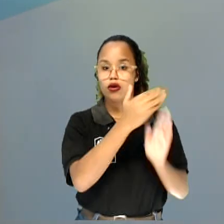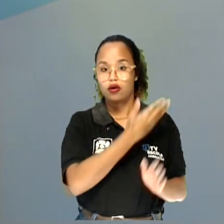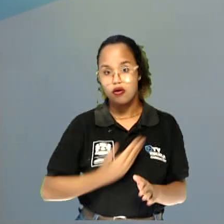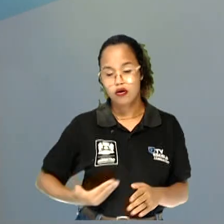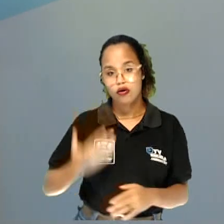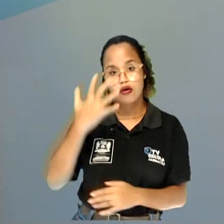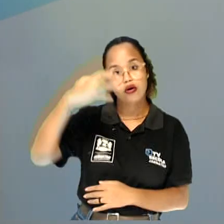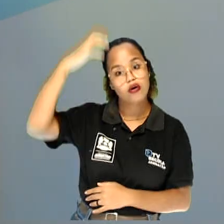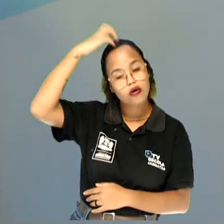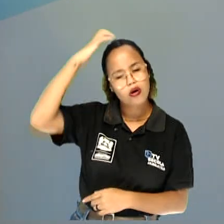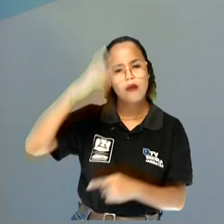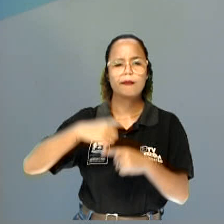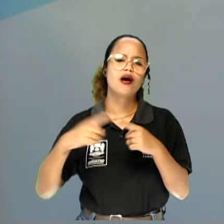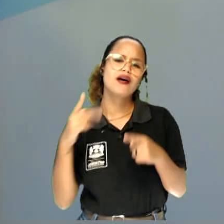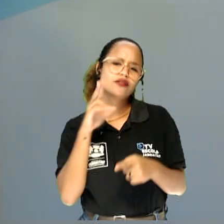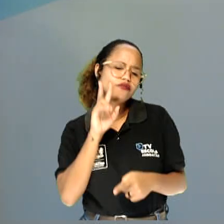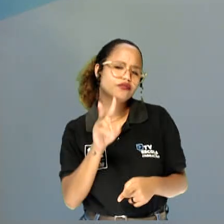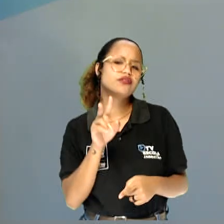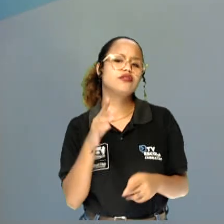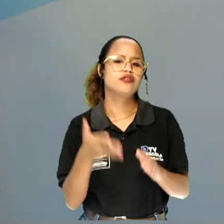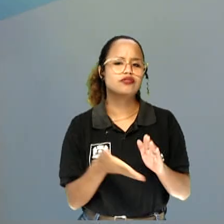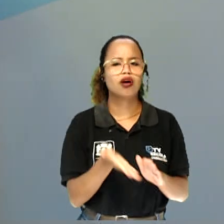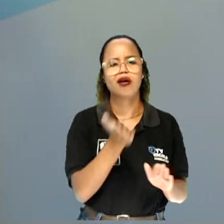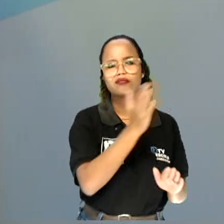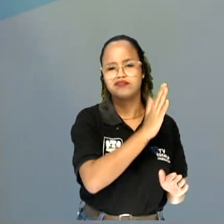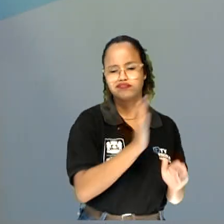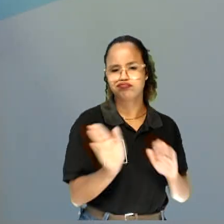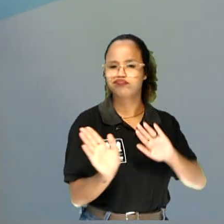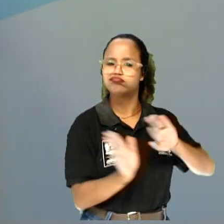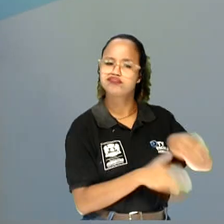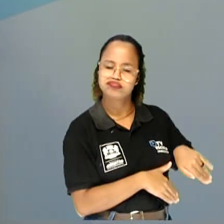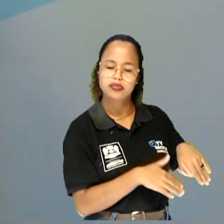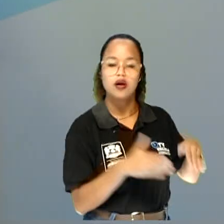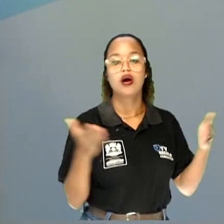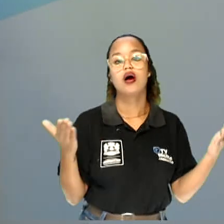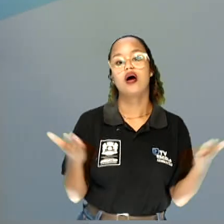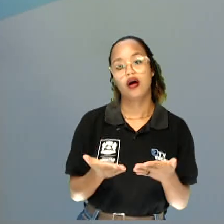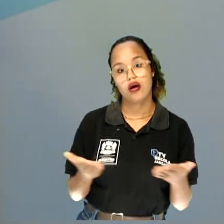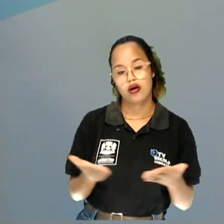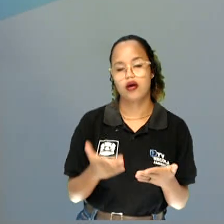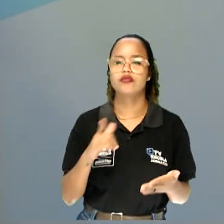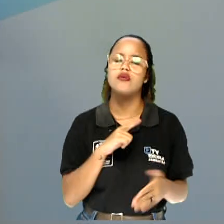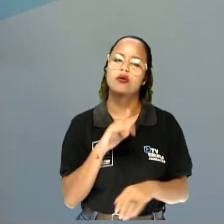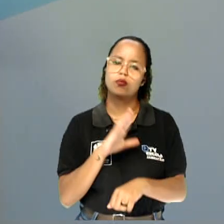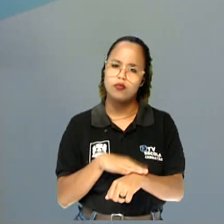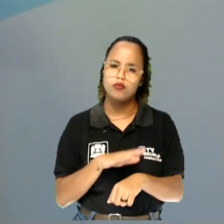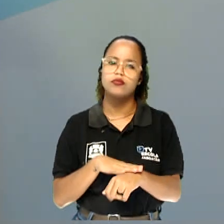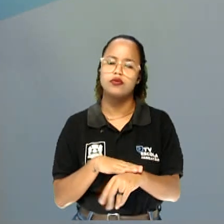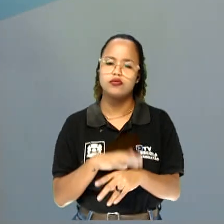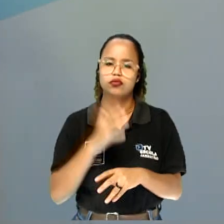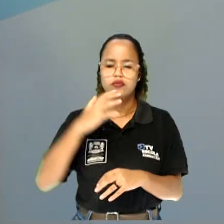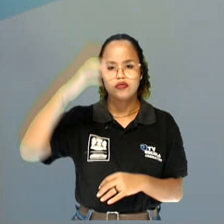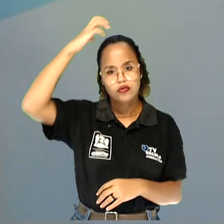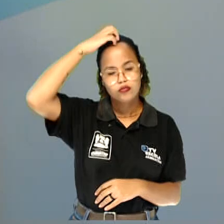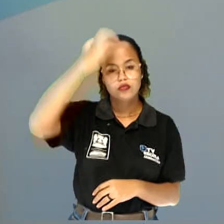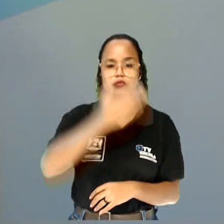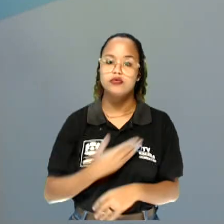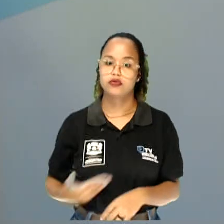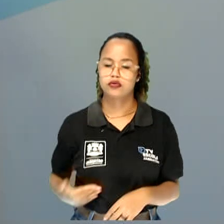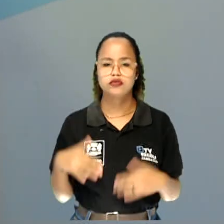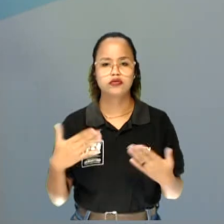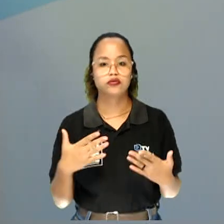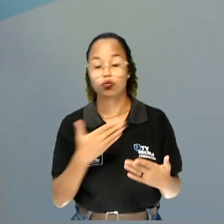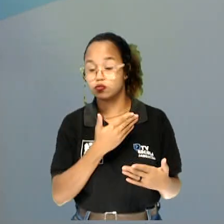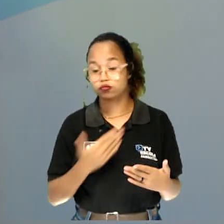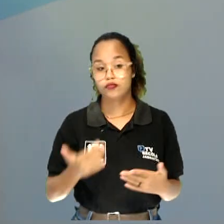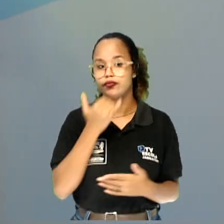mas a gente viu que a monarquia ficou para trás. Agora vem o momento republicano. Então, uma nova bandeira vai ser